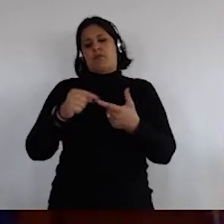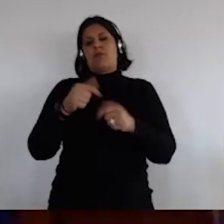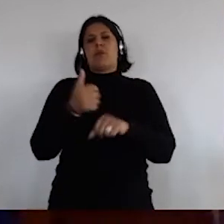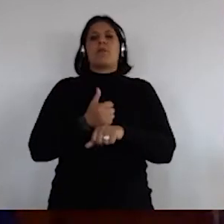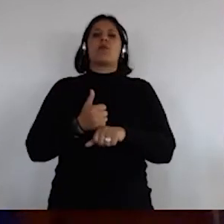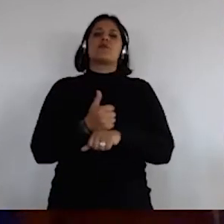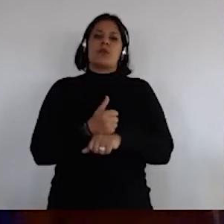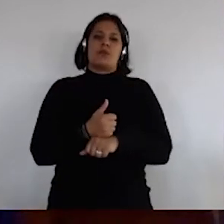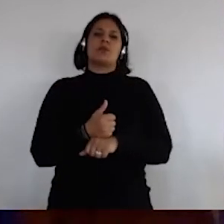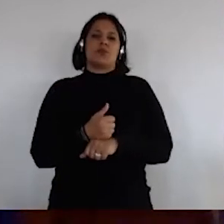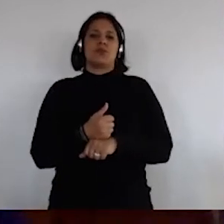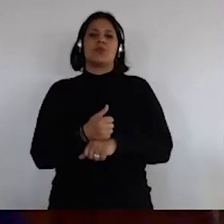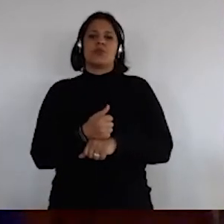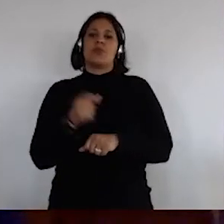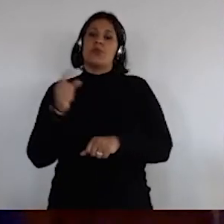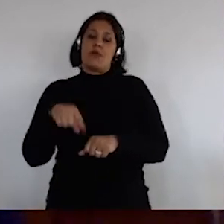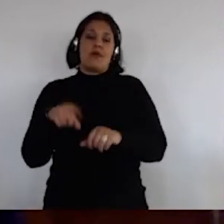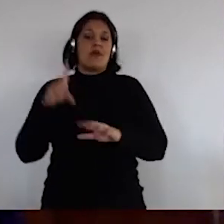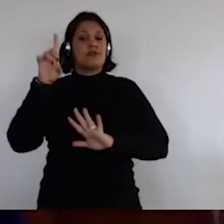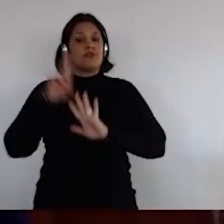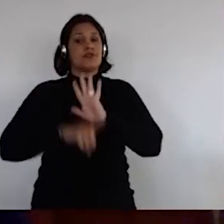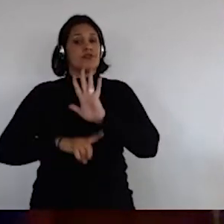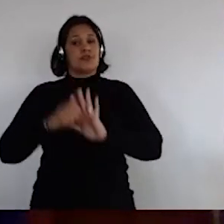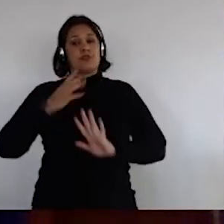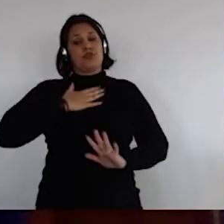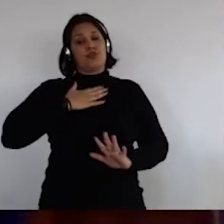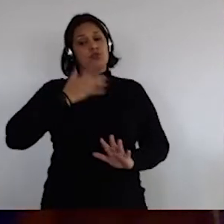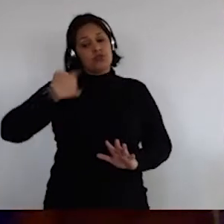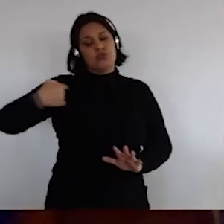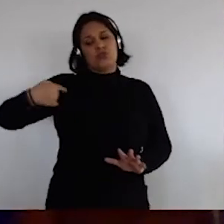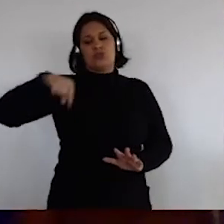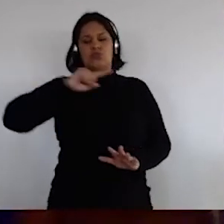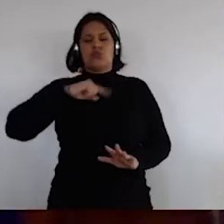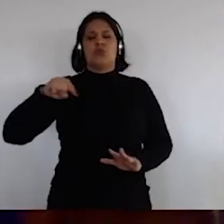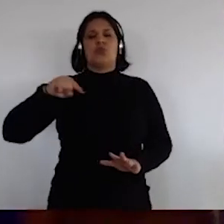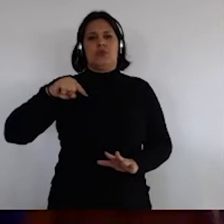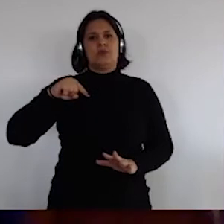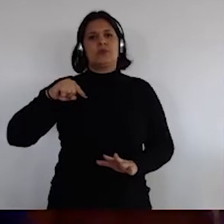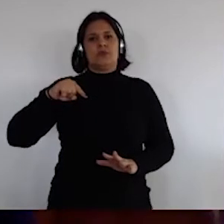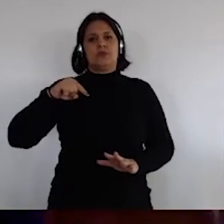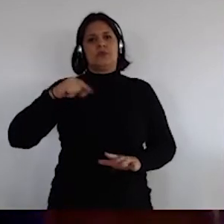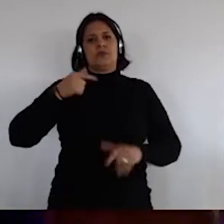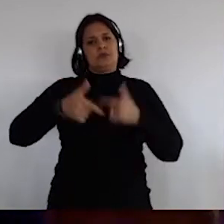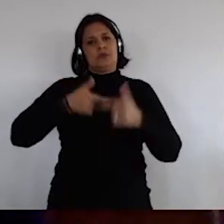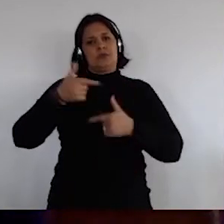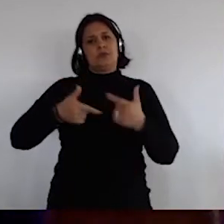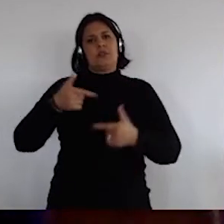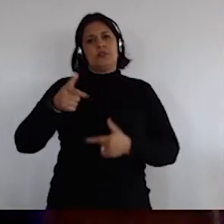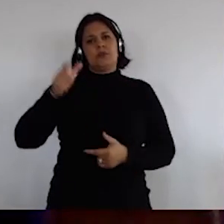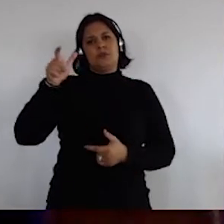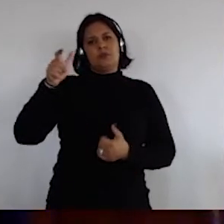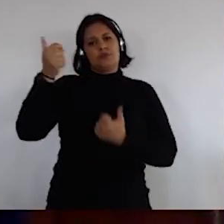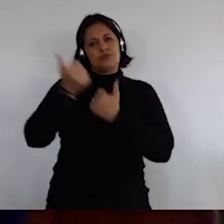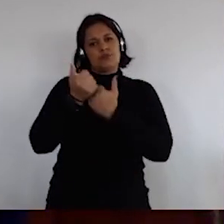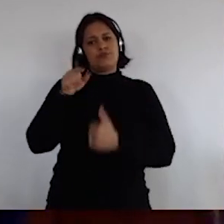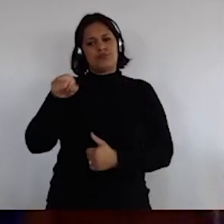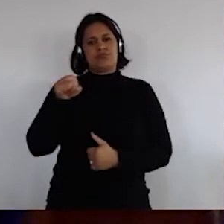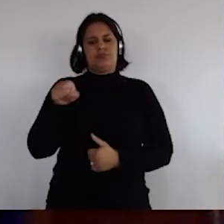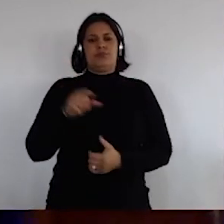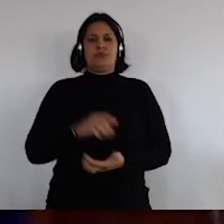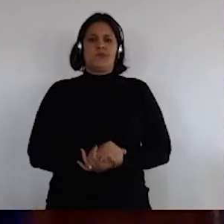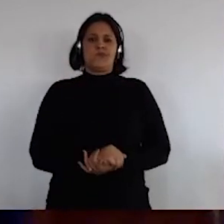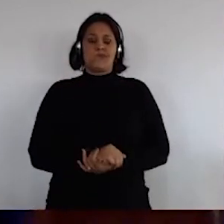profissionais. Isso é direito nosso que exercemos em nome da parte que nós estamos representando.